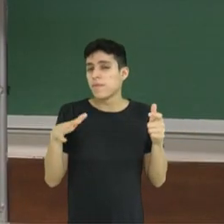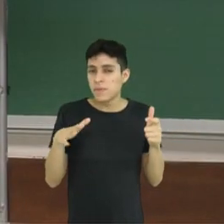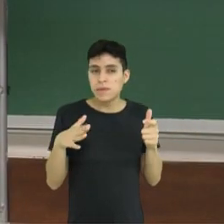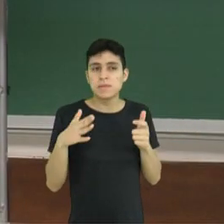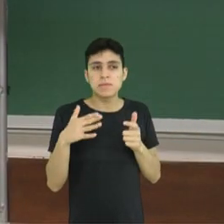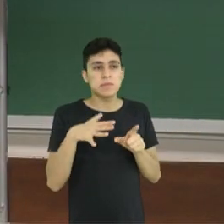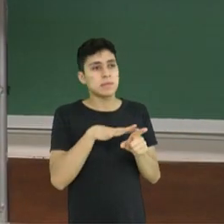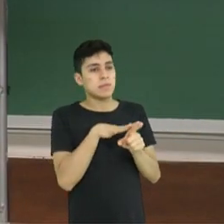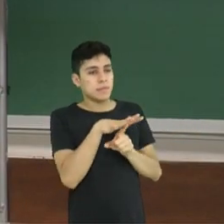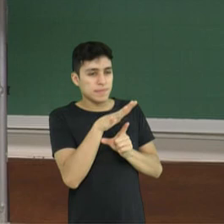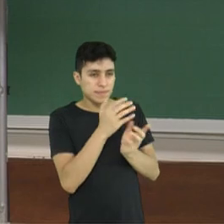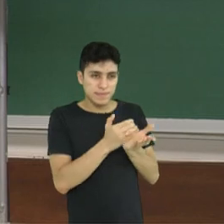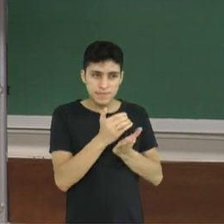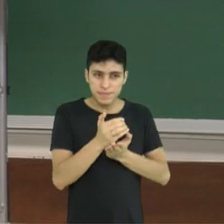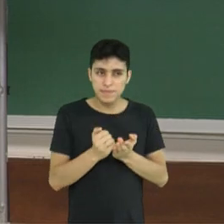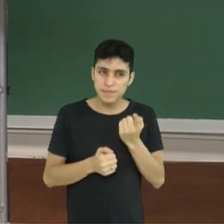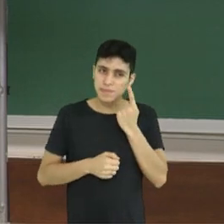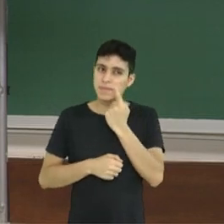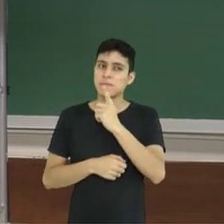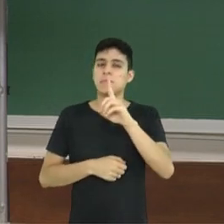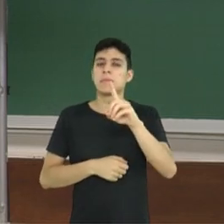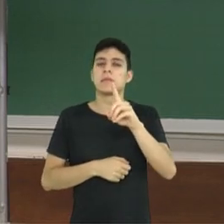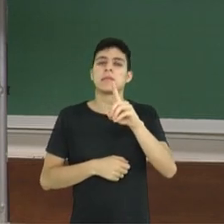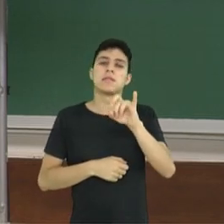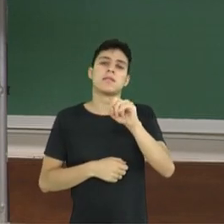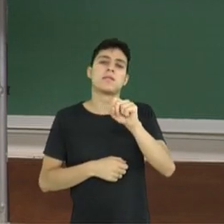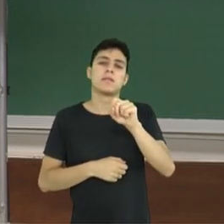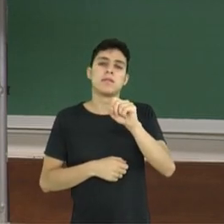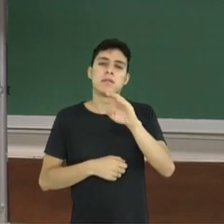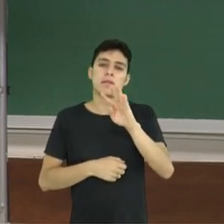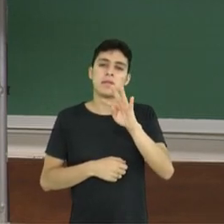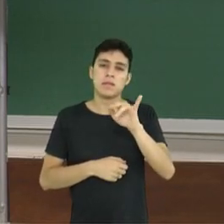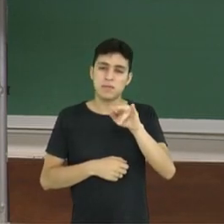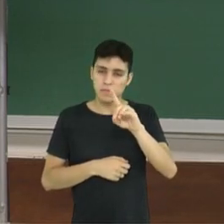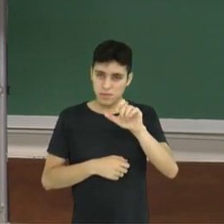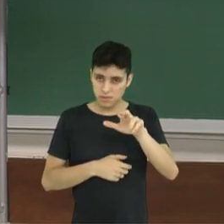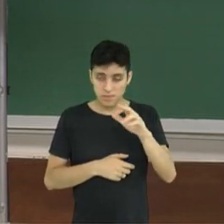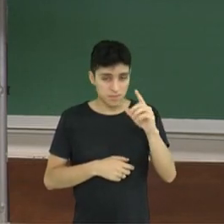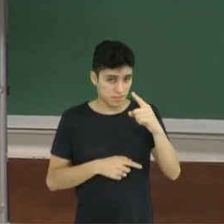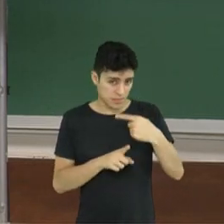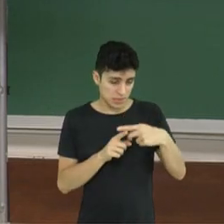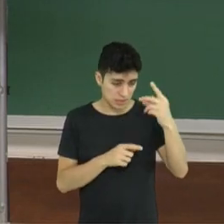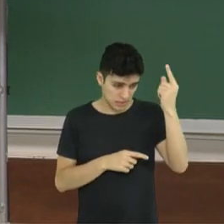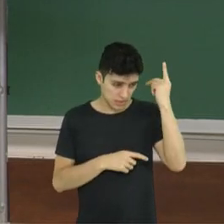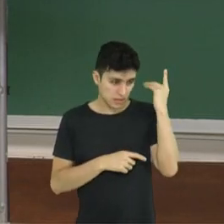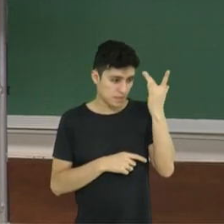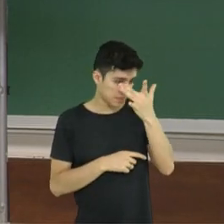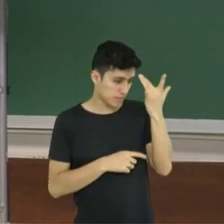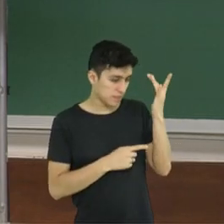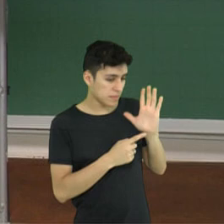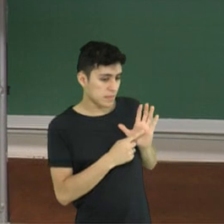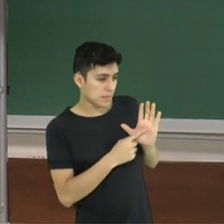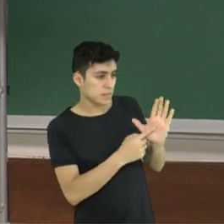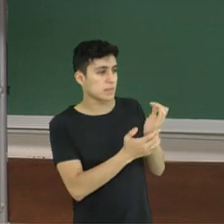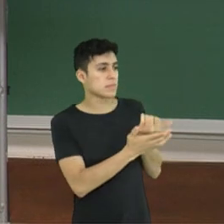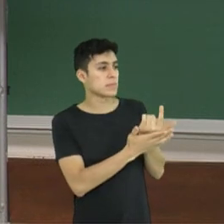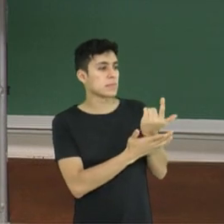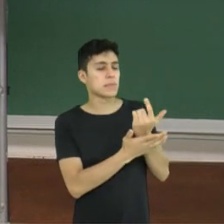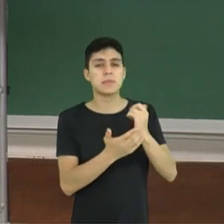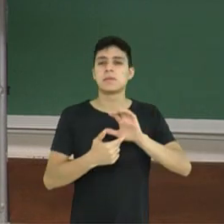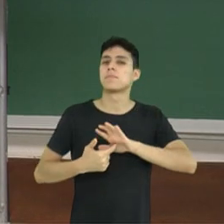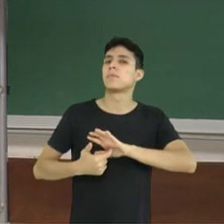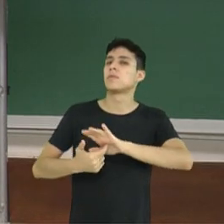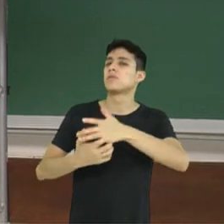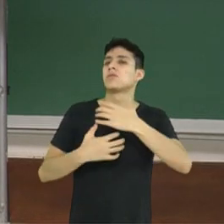atribuição né Aí surge e esse cara aqui ó porque antigamente o produtor tio produtores libidou coisa eu comprava o